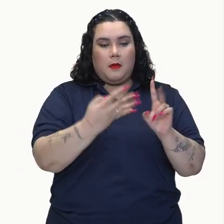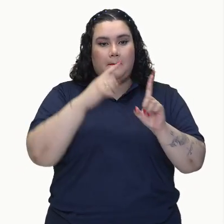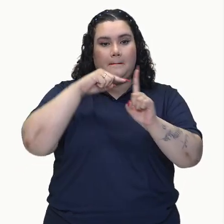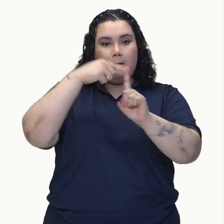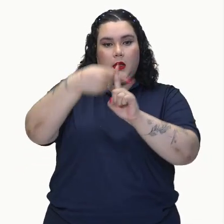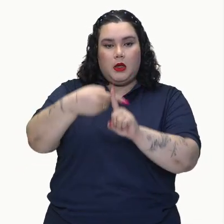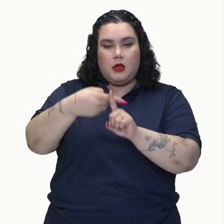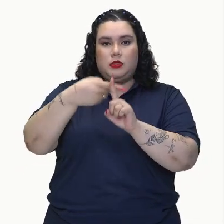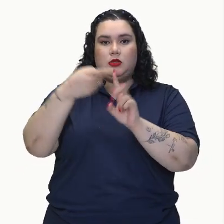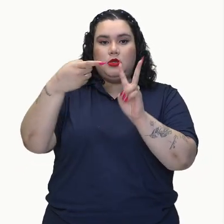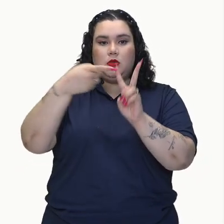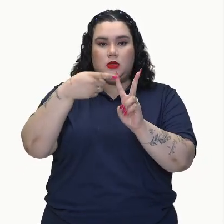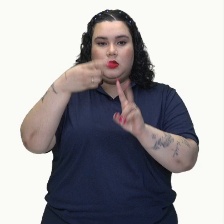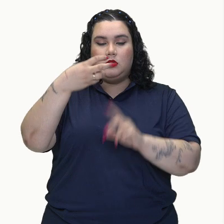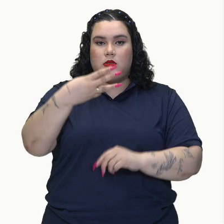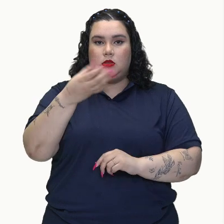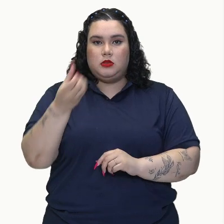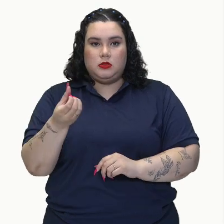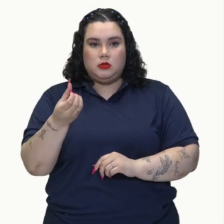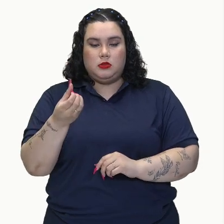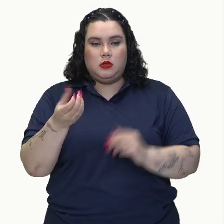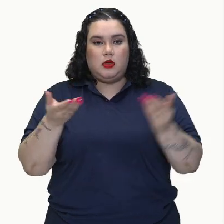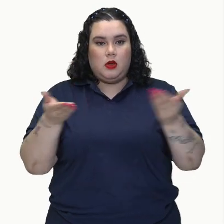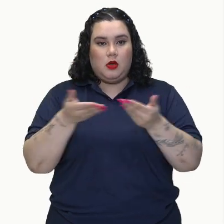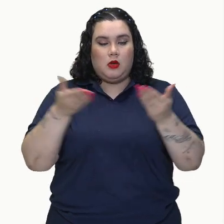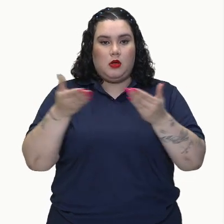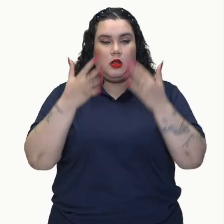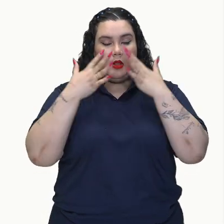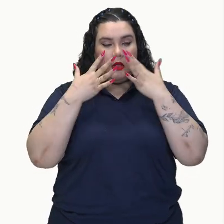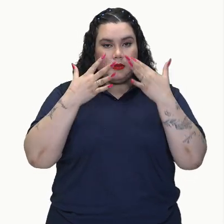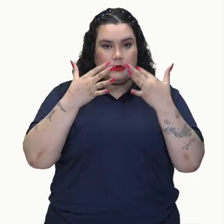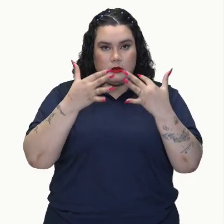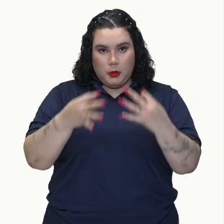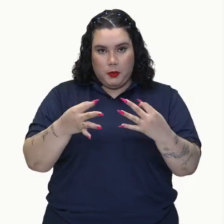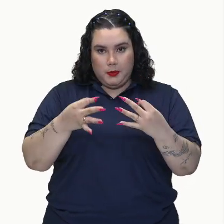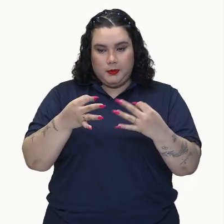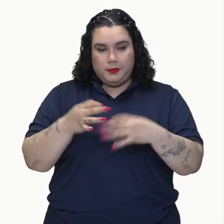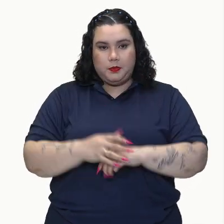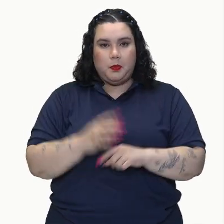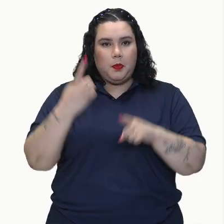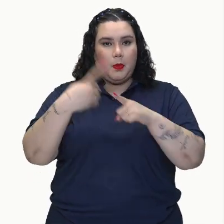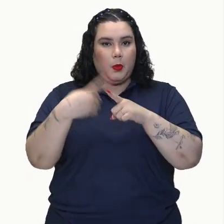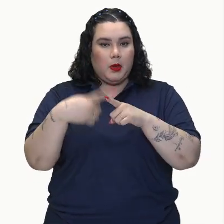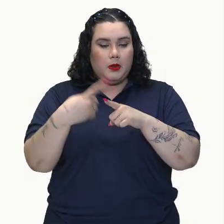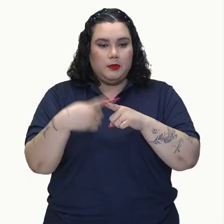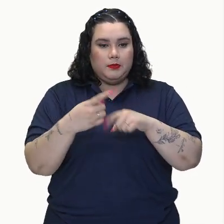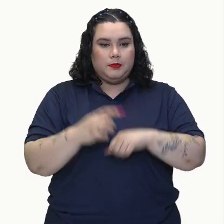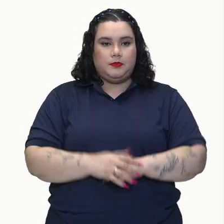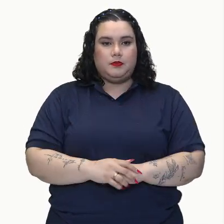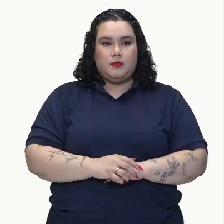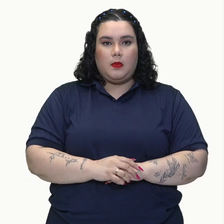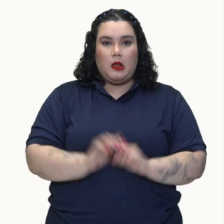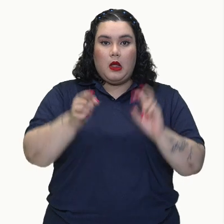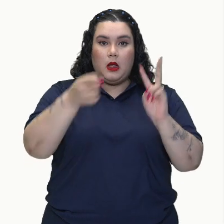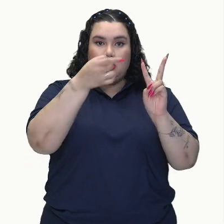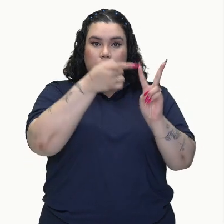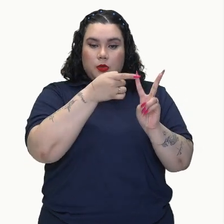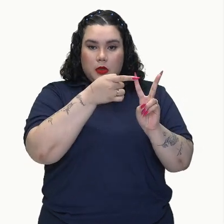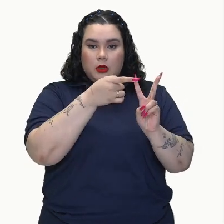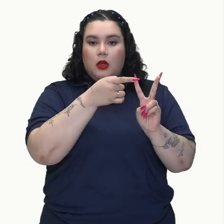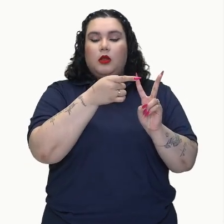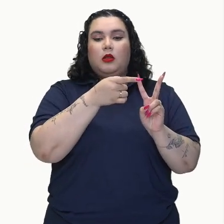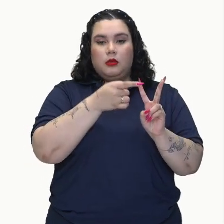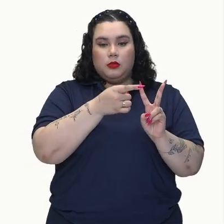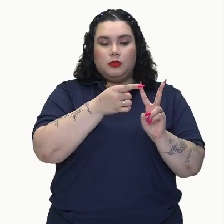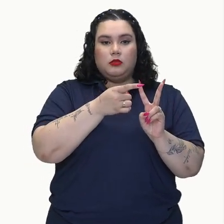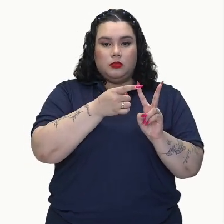quadrada de 36. Então, agora eu tenho que ter bastante calma. Por quê? A raiz quadrada,